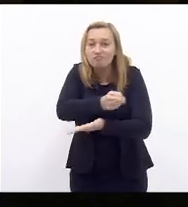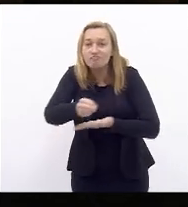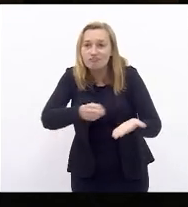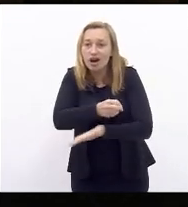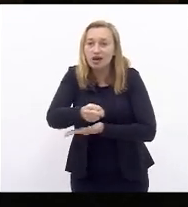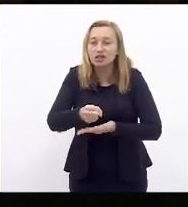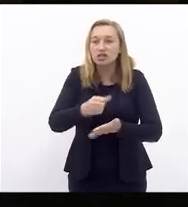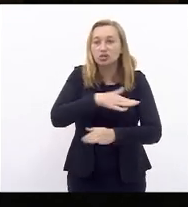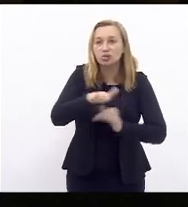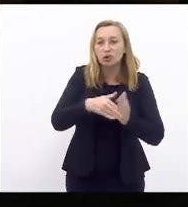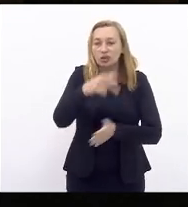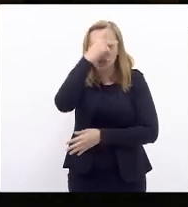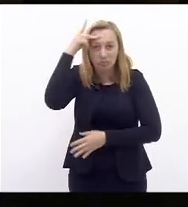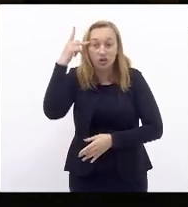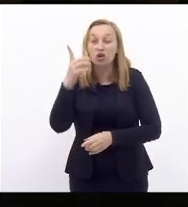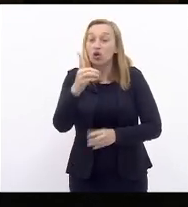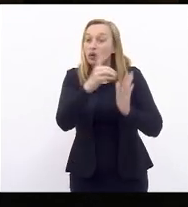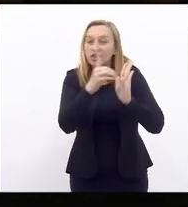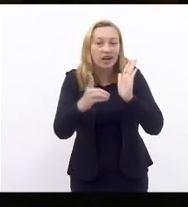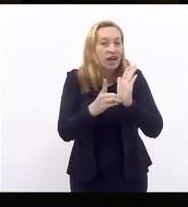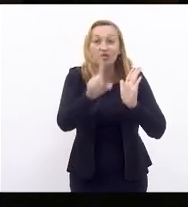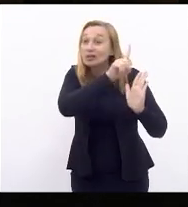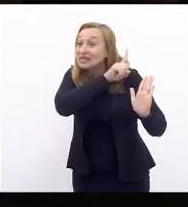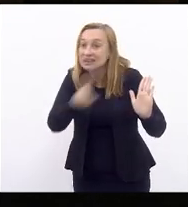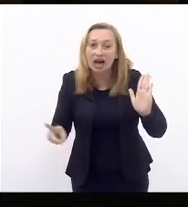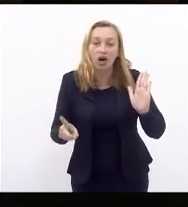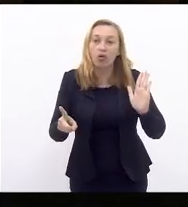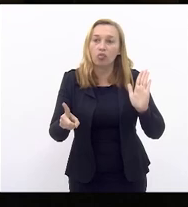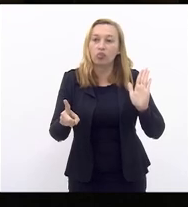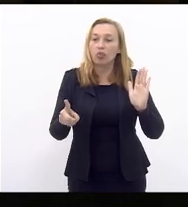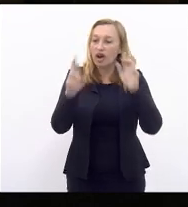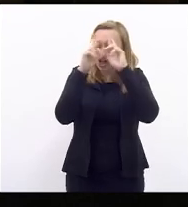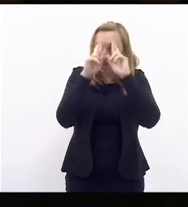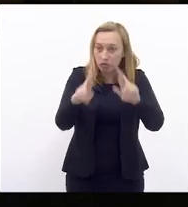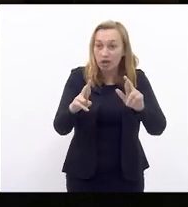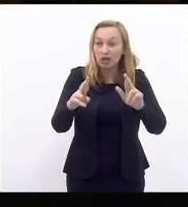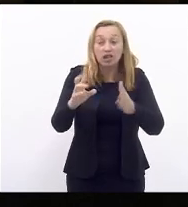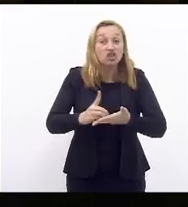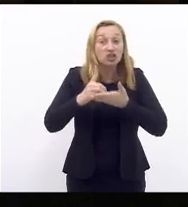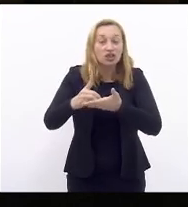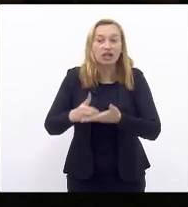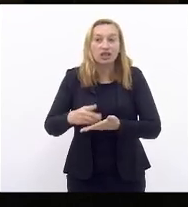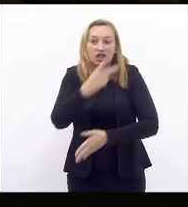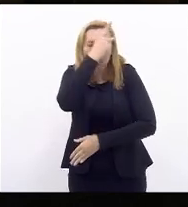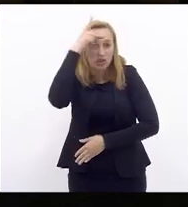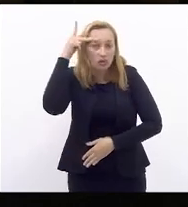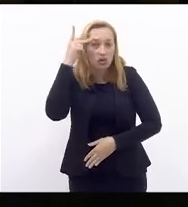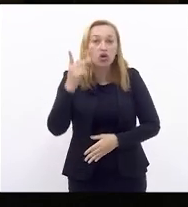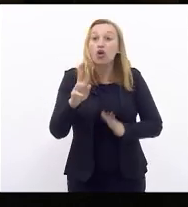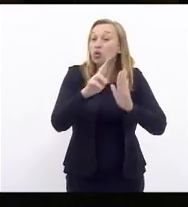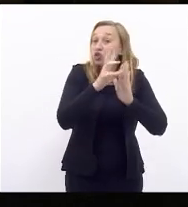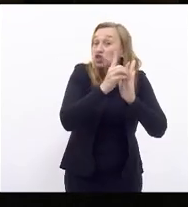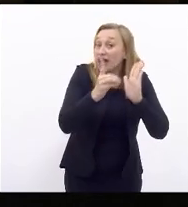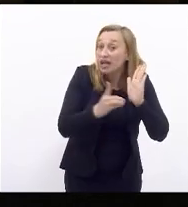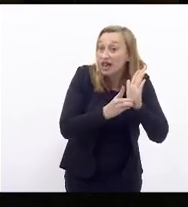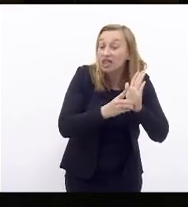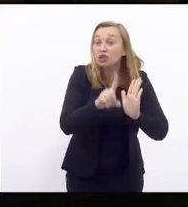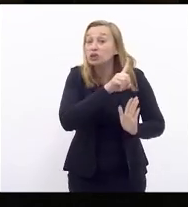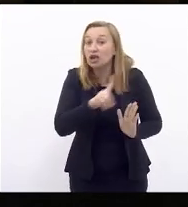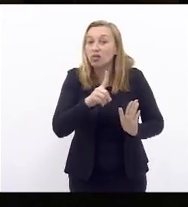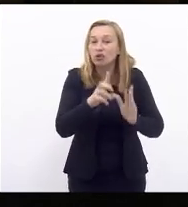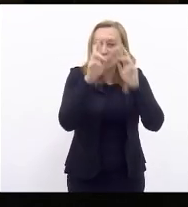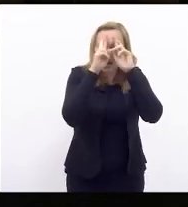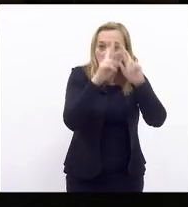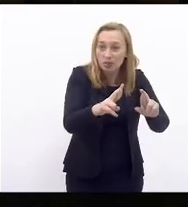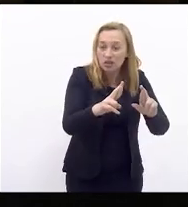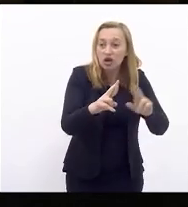das pessoas. Os decretos também não estão respeitando a dignidade das pessoas. Os decretos não estão